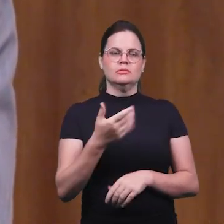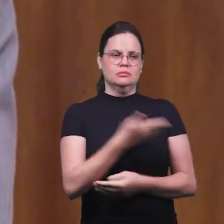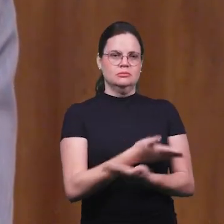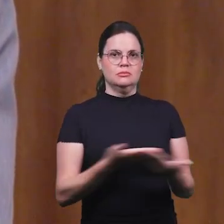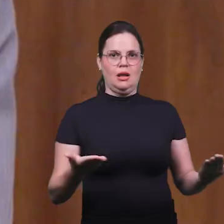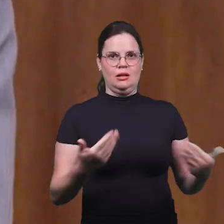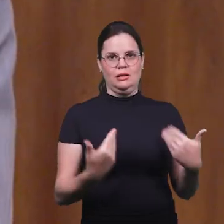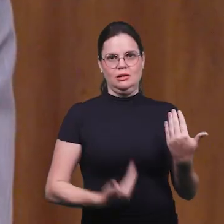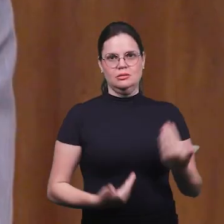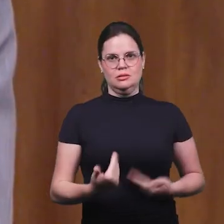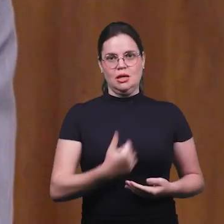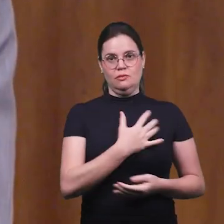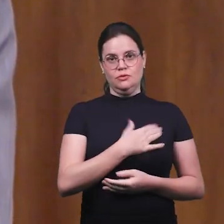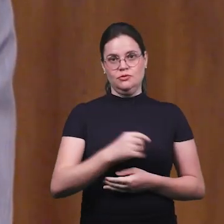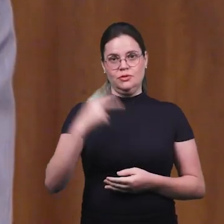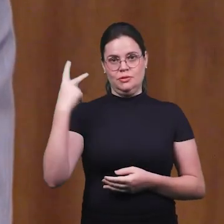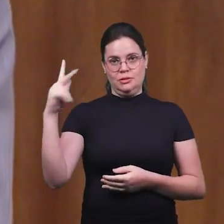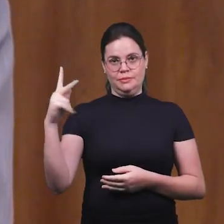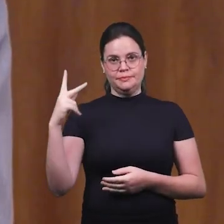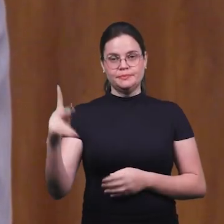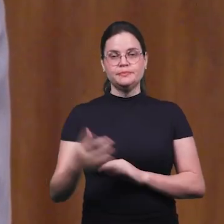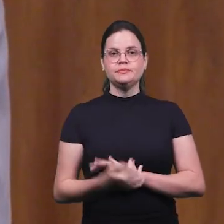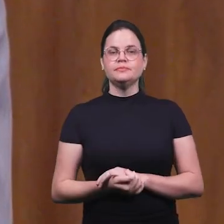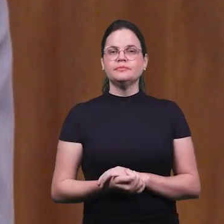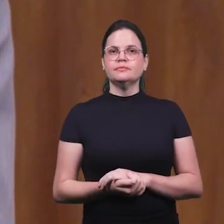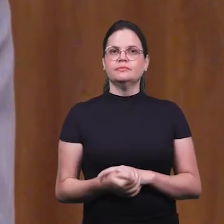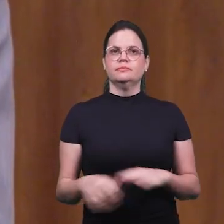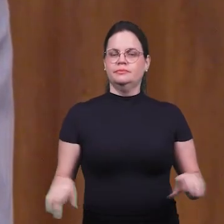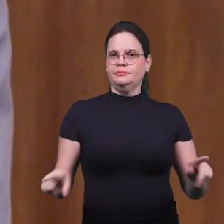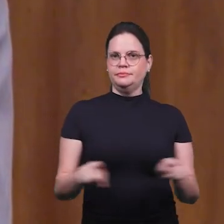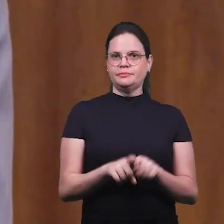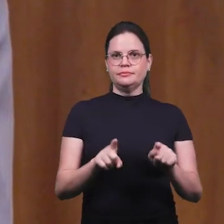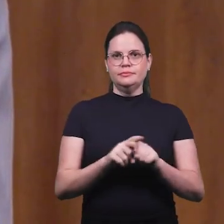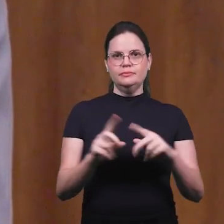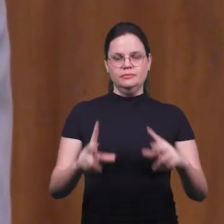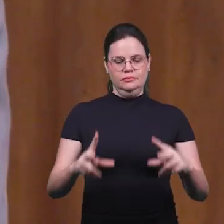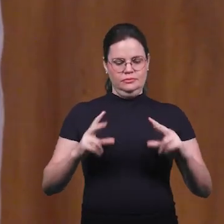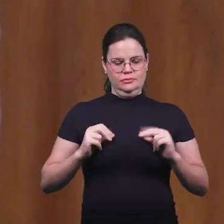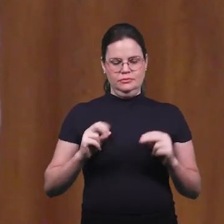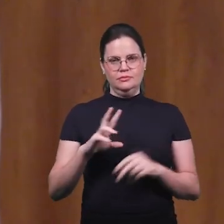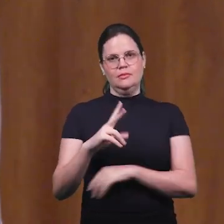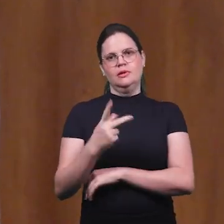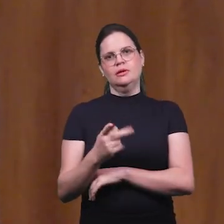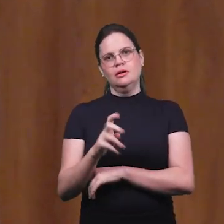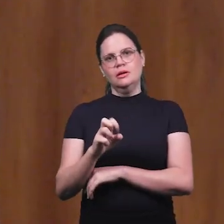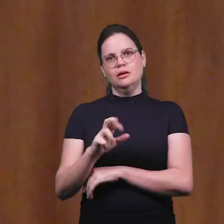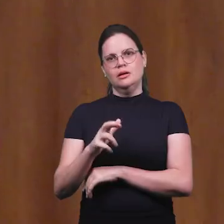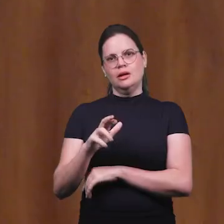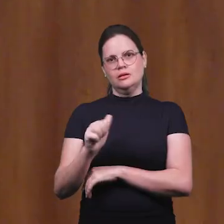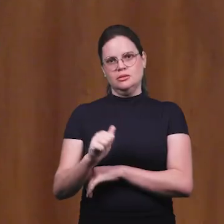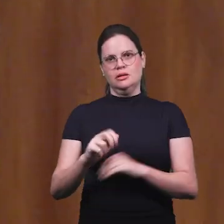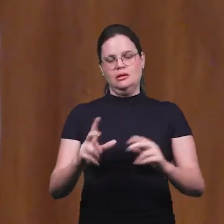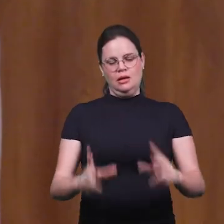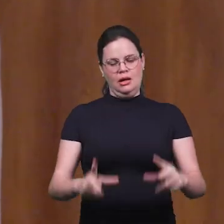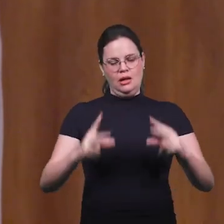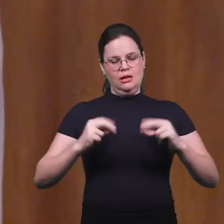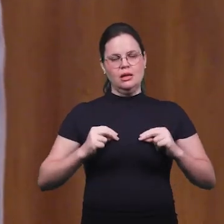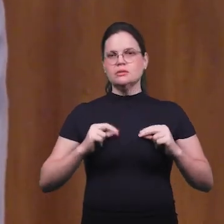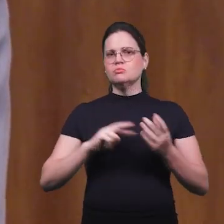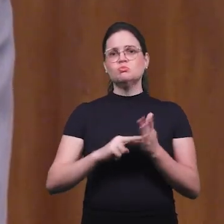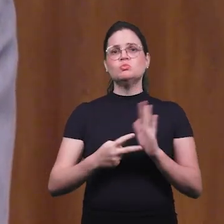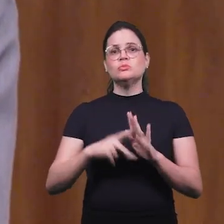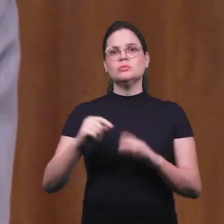filhos. E a herança, né, a herança que é extraordinária, que é a bênção da